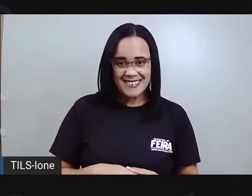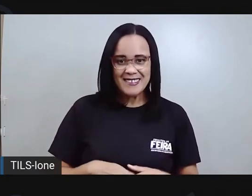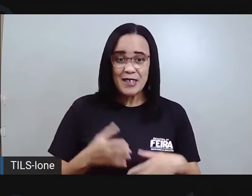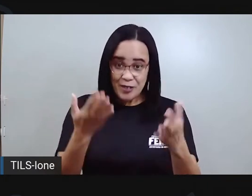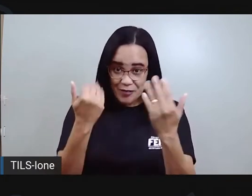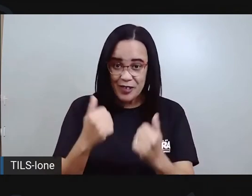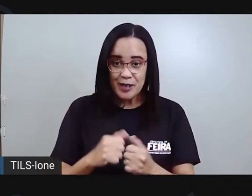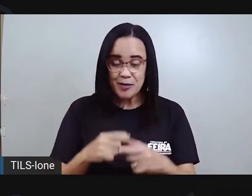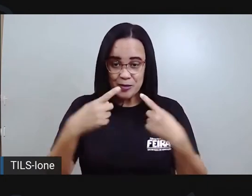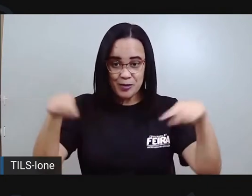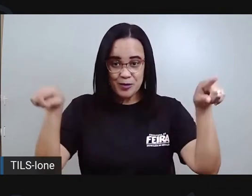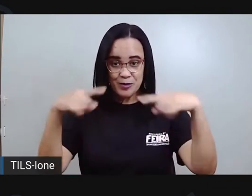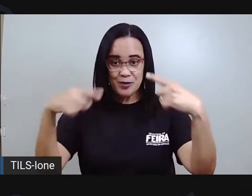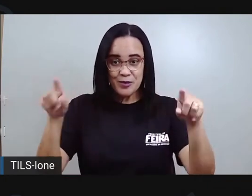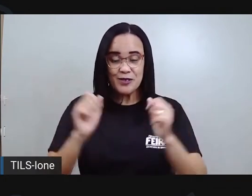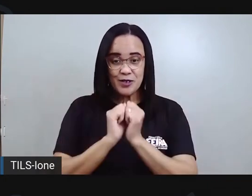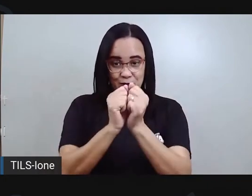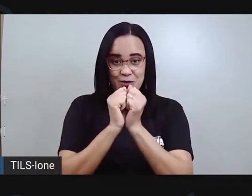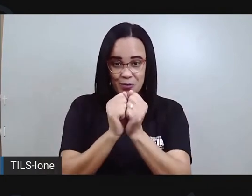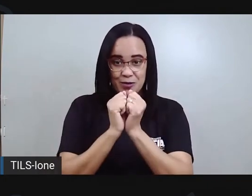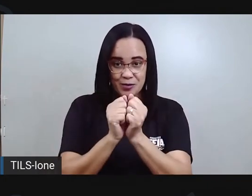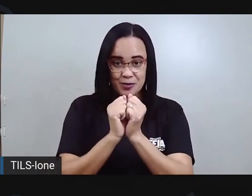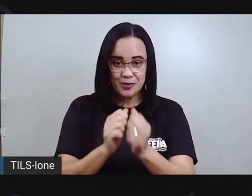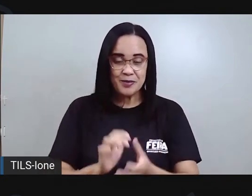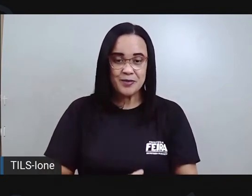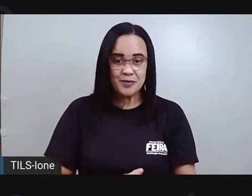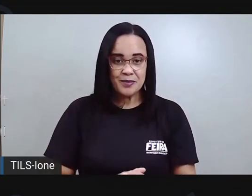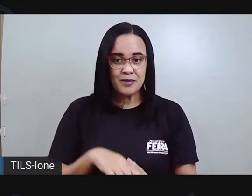Vamos. Vamos com a prosse? Dó.